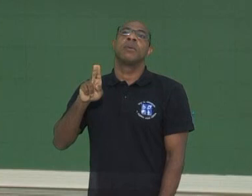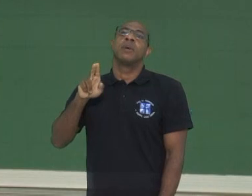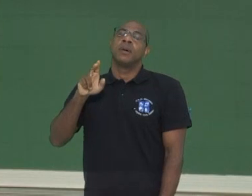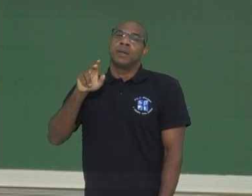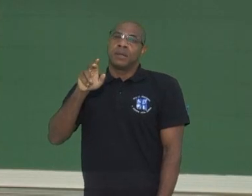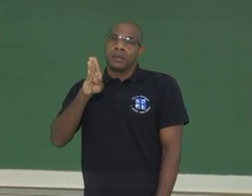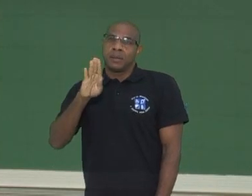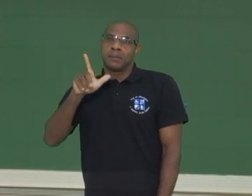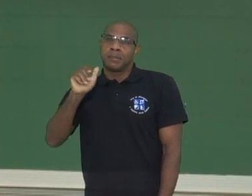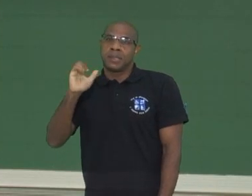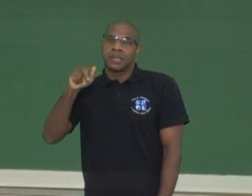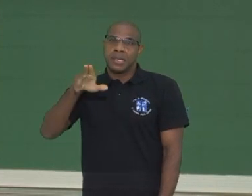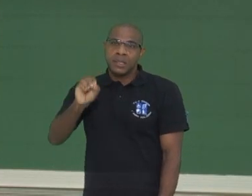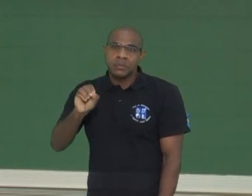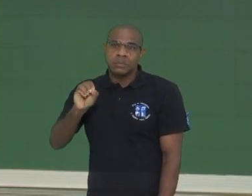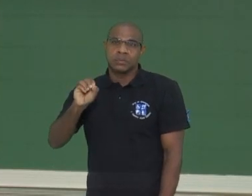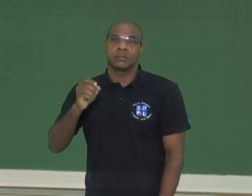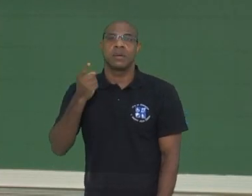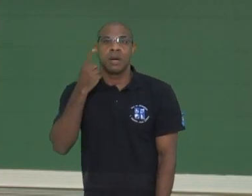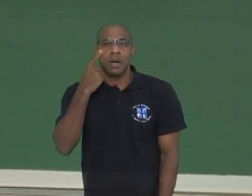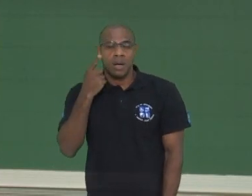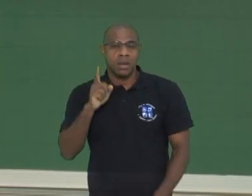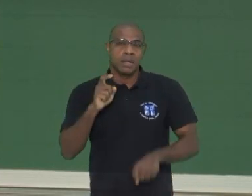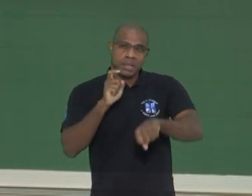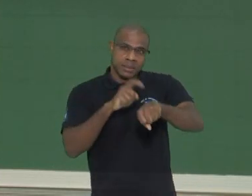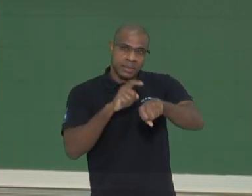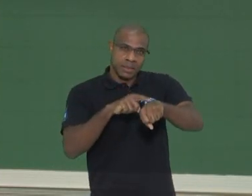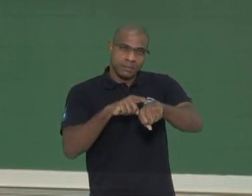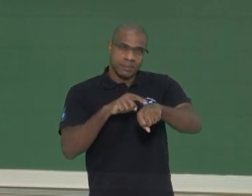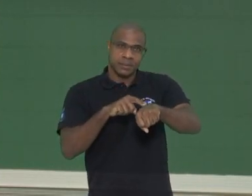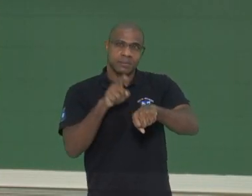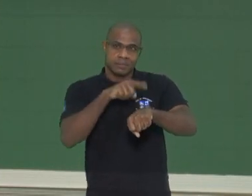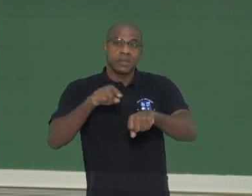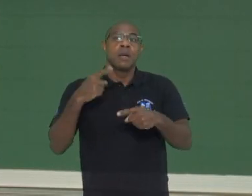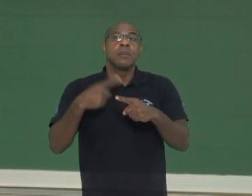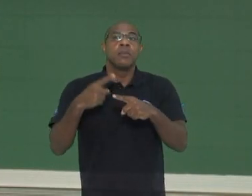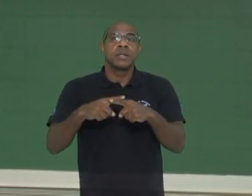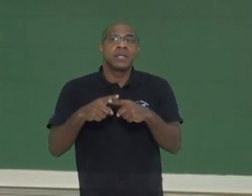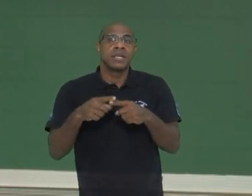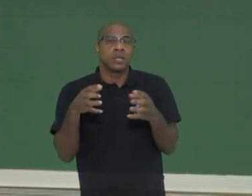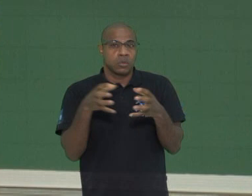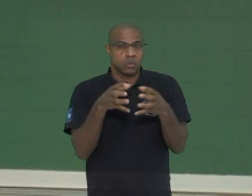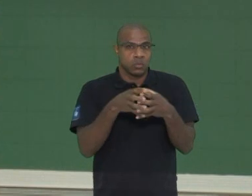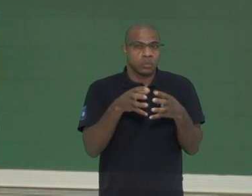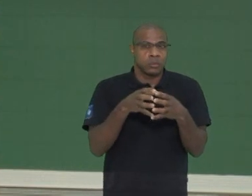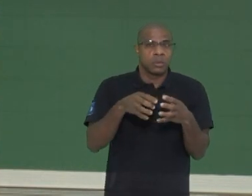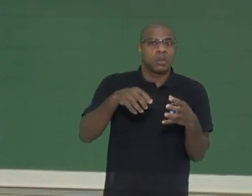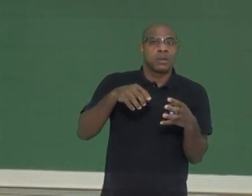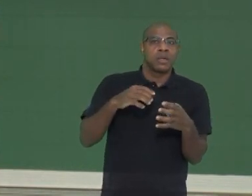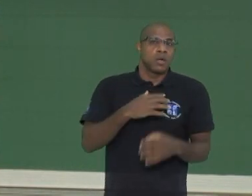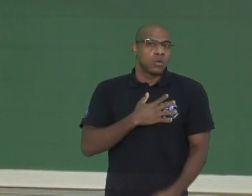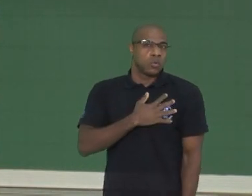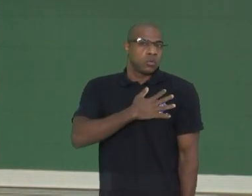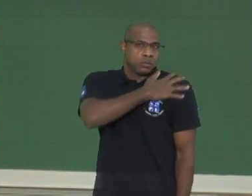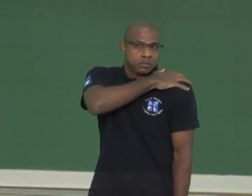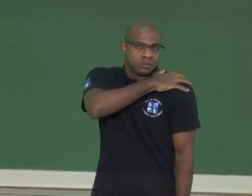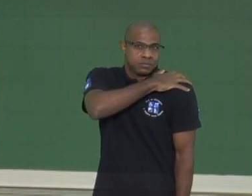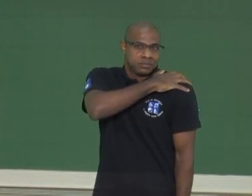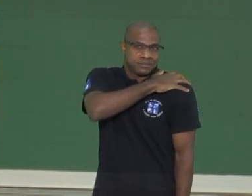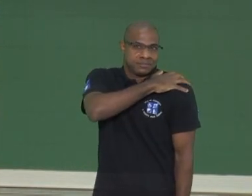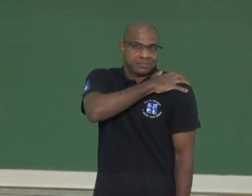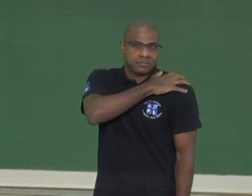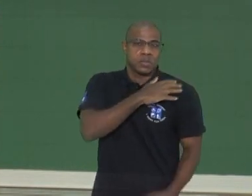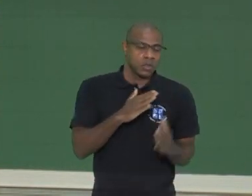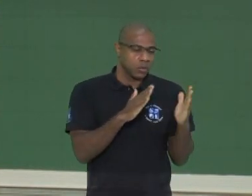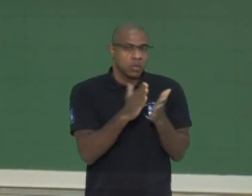bom tempinho, tá? Então, por que os marechais, por que o governo militar do início da República